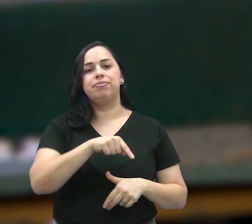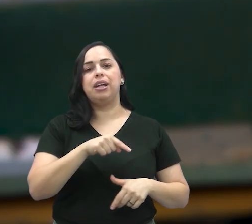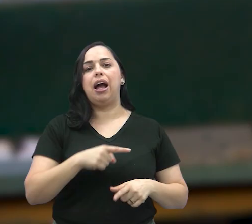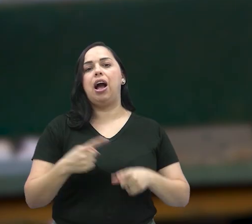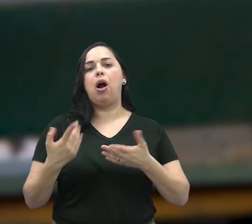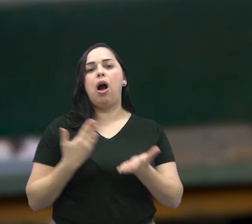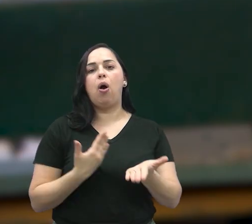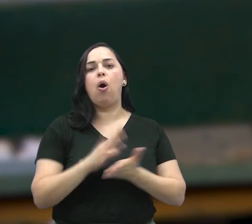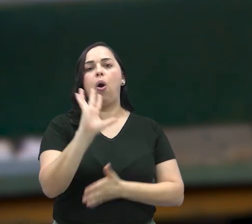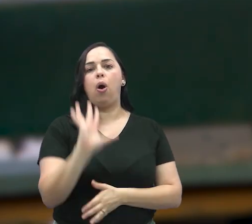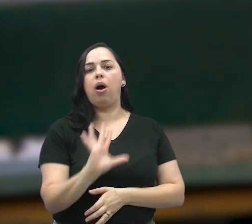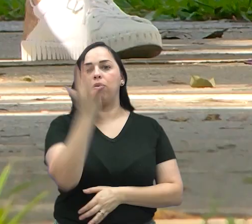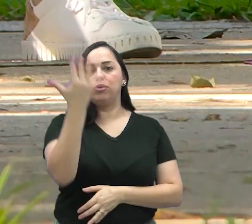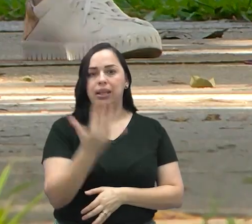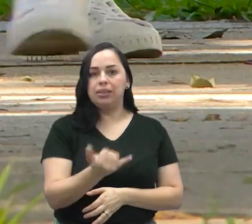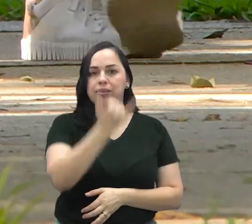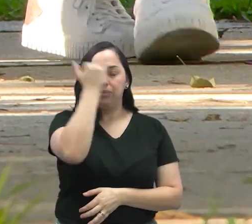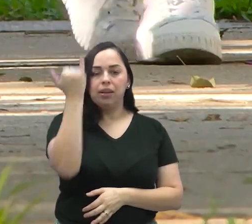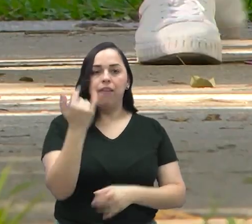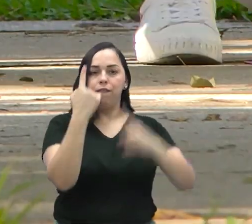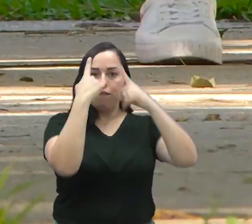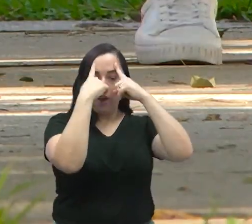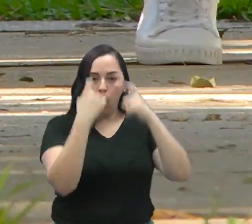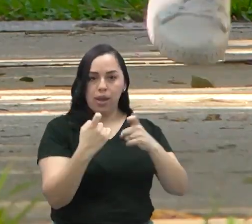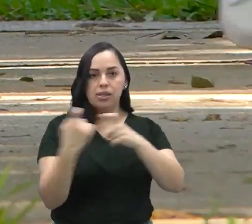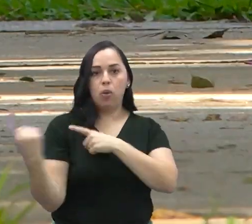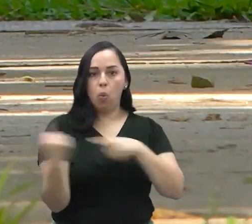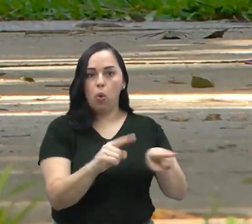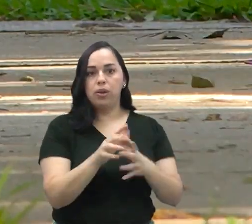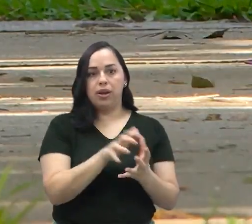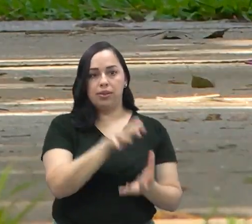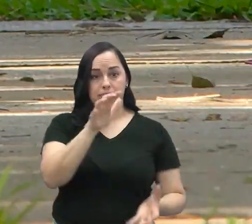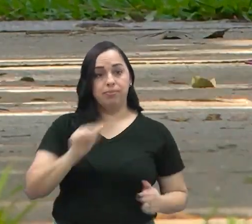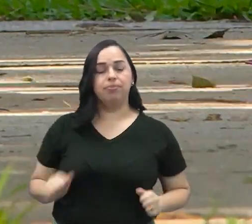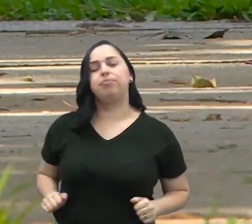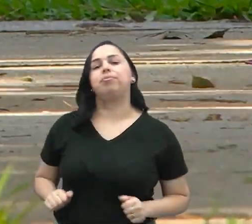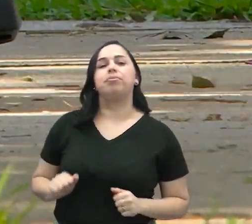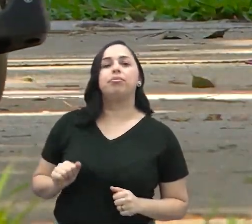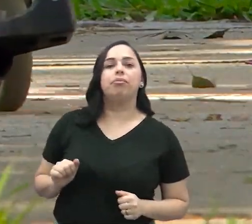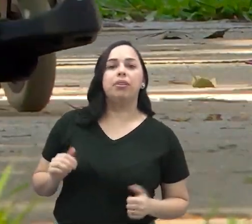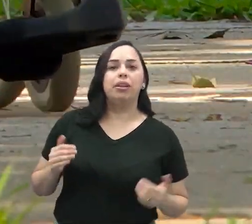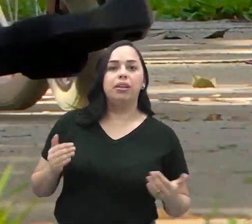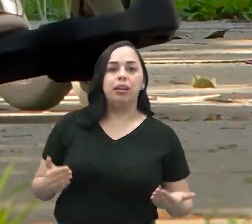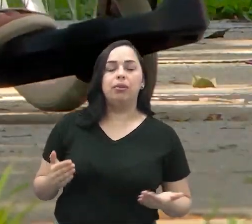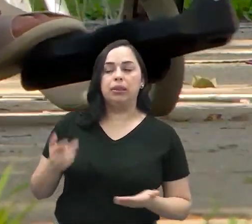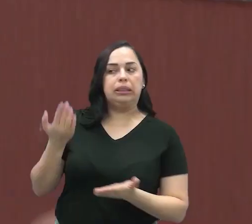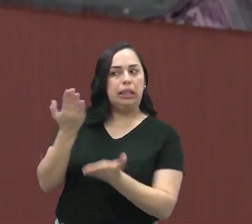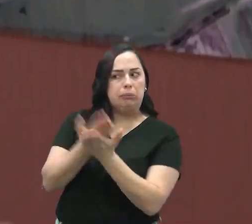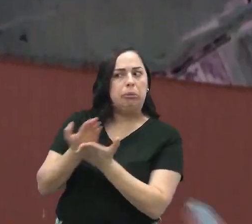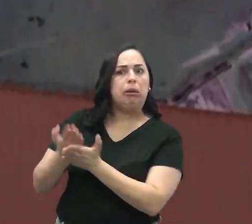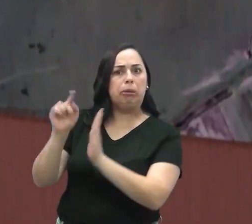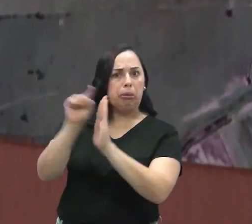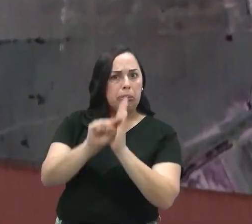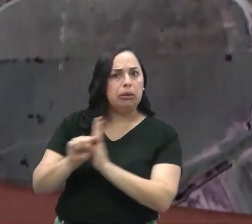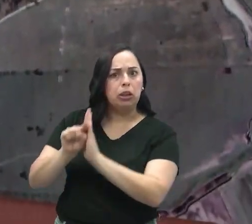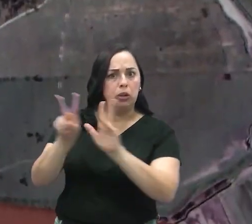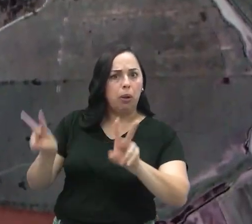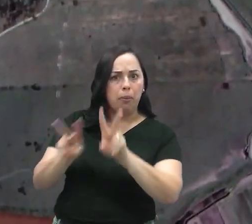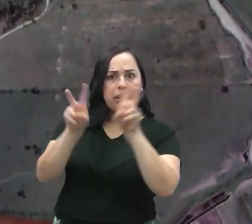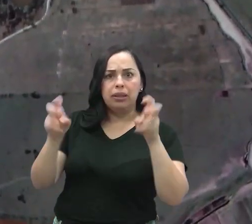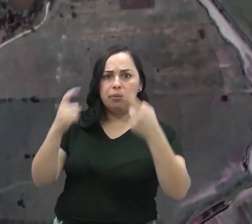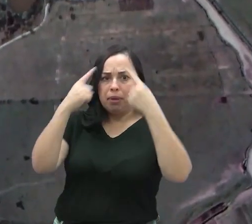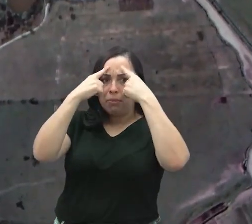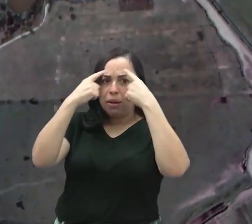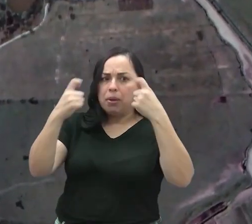pai, tio ou parceiro. Quanto às idosas, filhos ou filhas lideram a lista de agressores. Para essa especialista